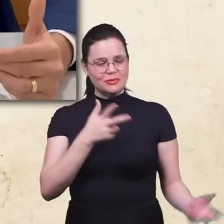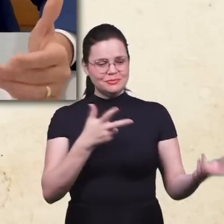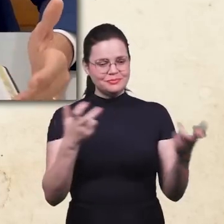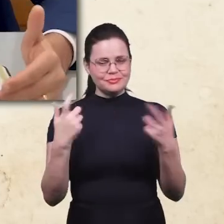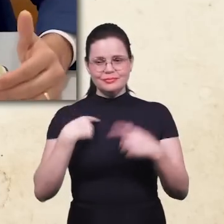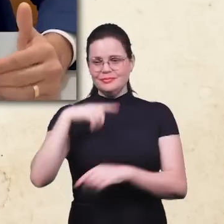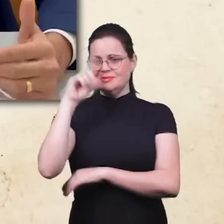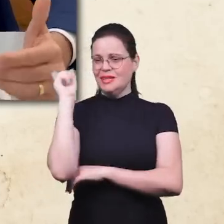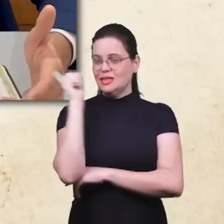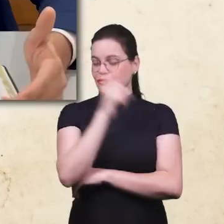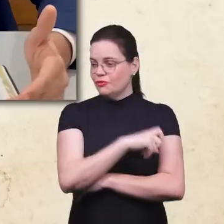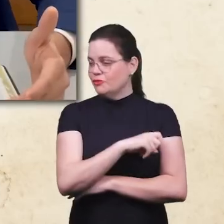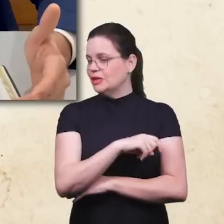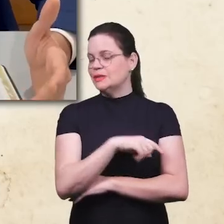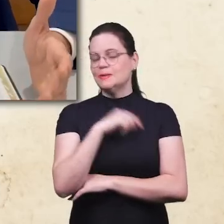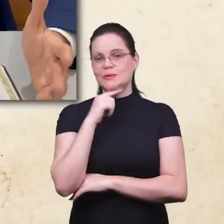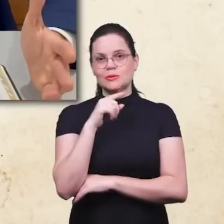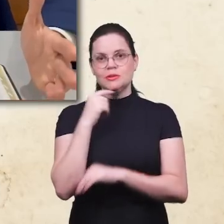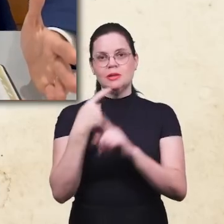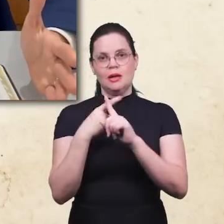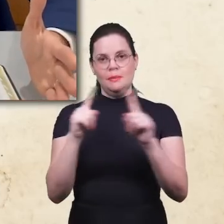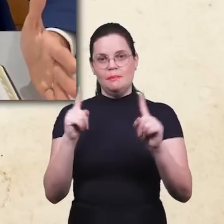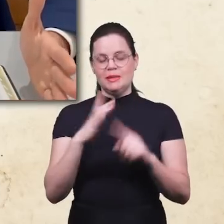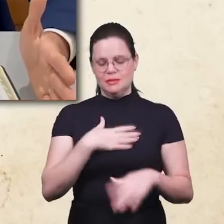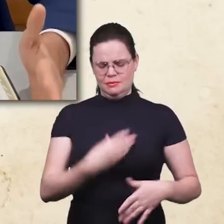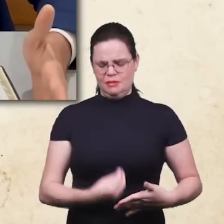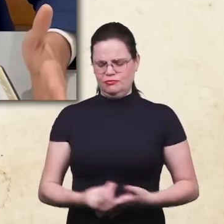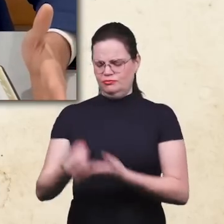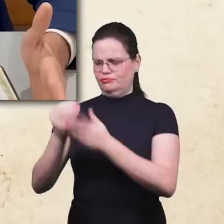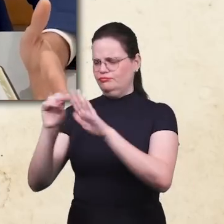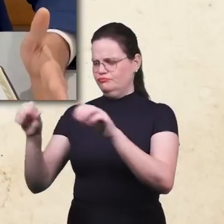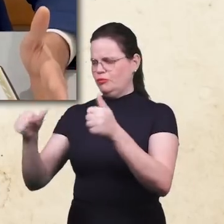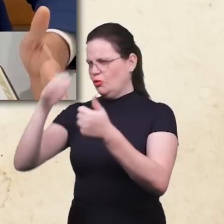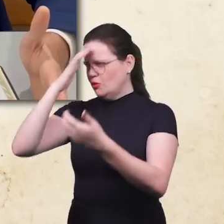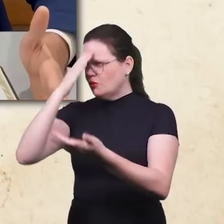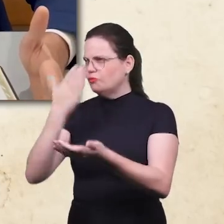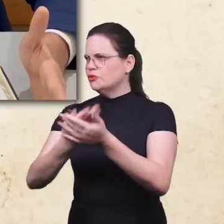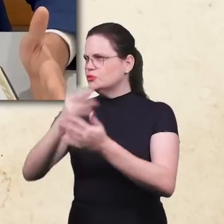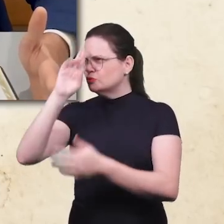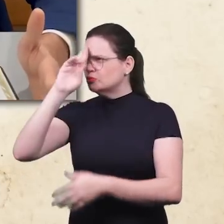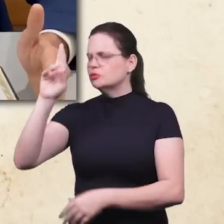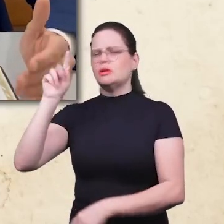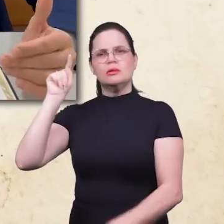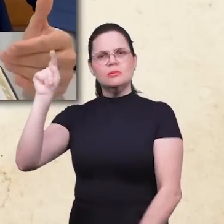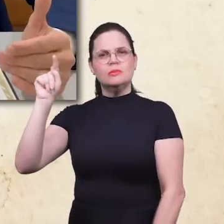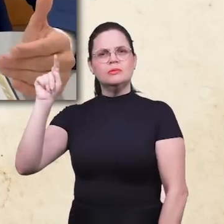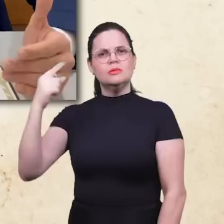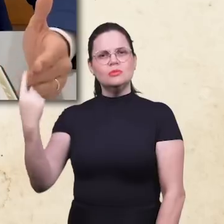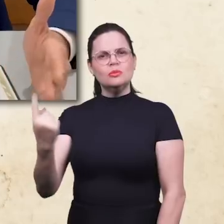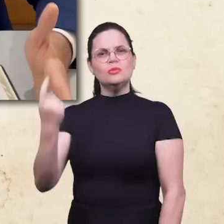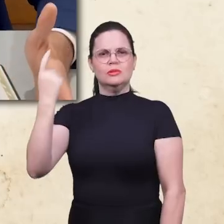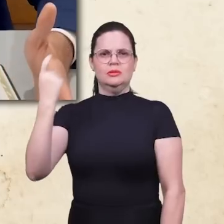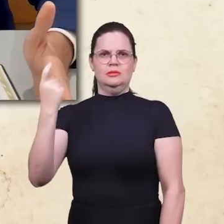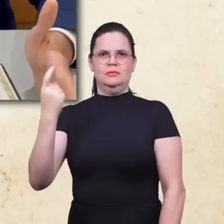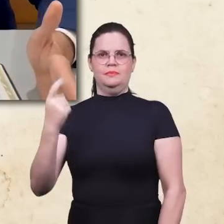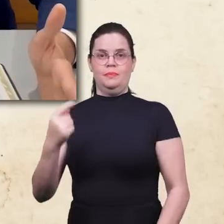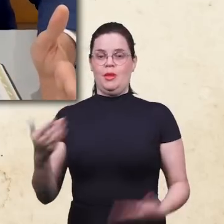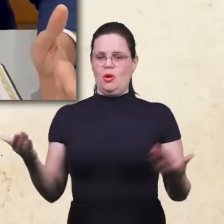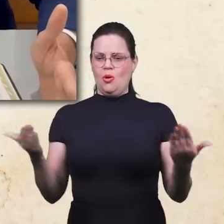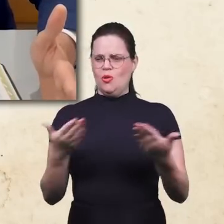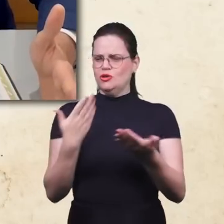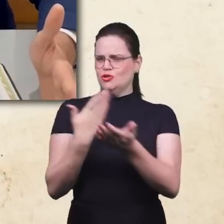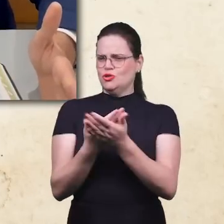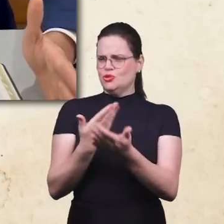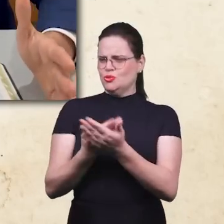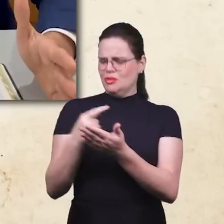dificuldades, é tão difícil essa competição, mas é aqui, ó, o meu caminho está entregue no Senhor. O meu dia de estudo está